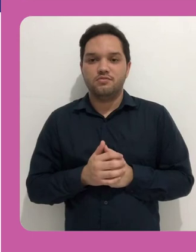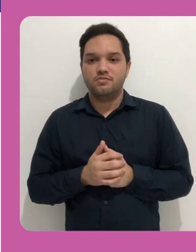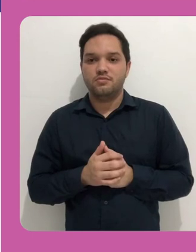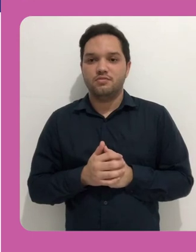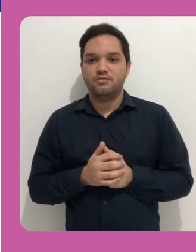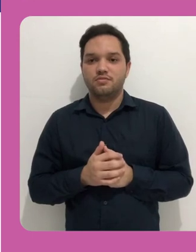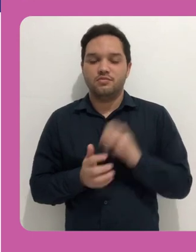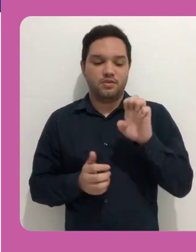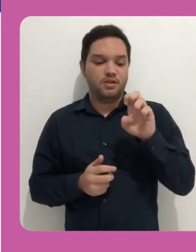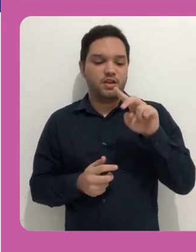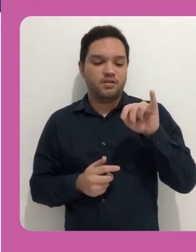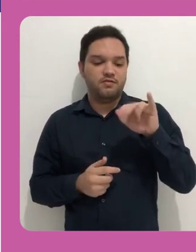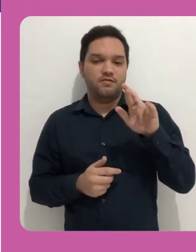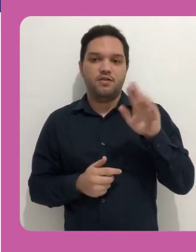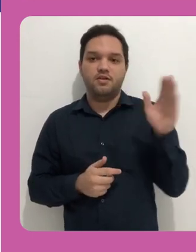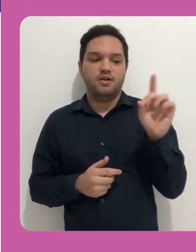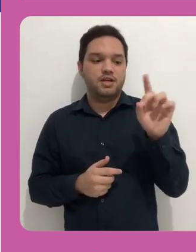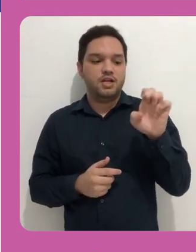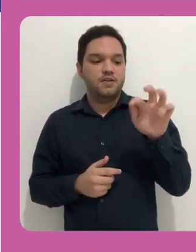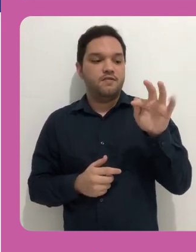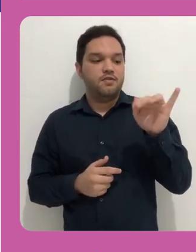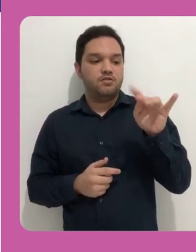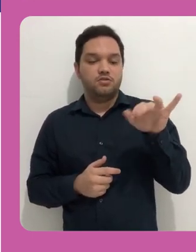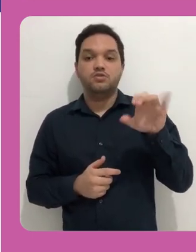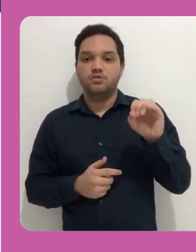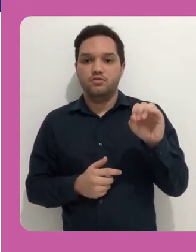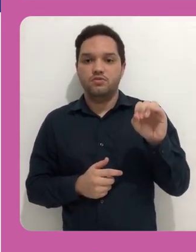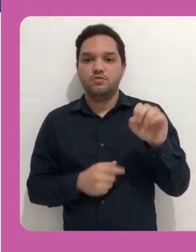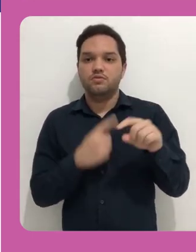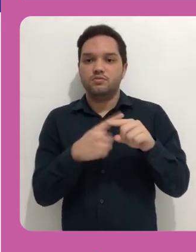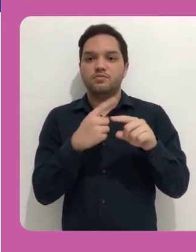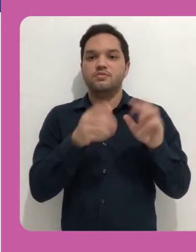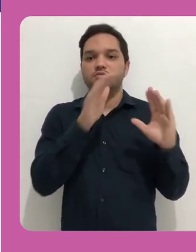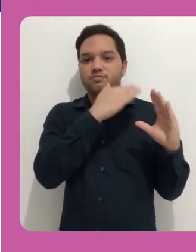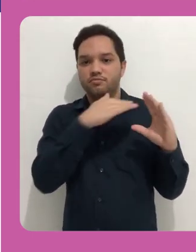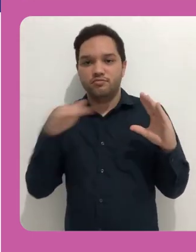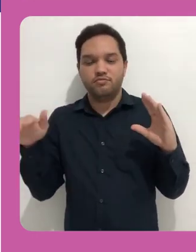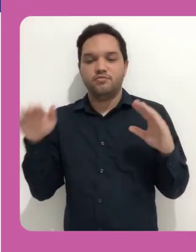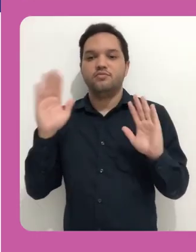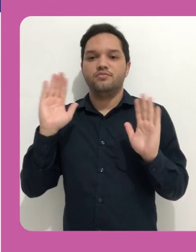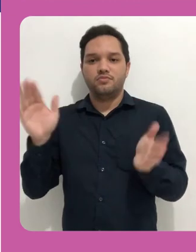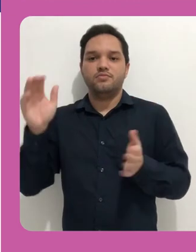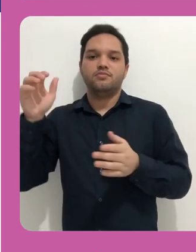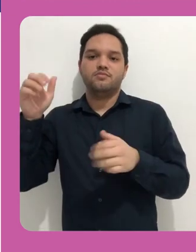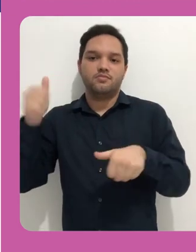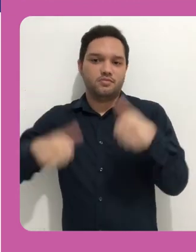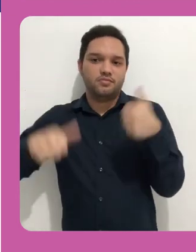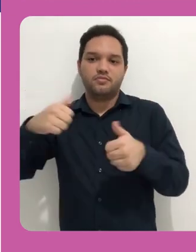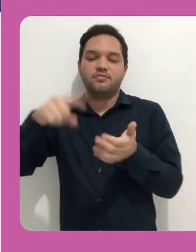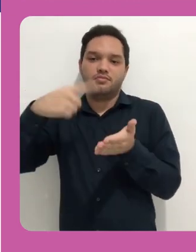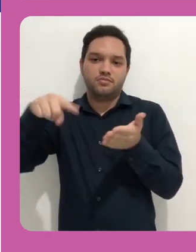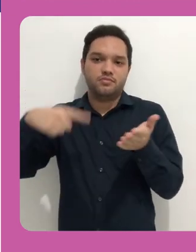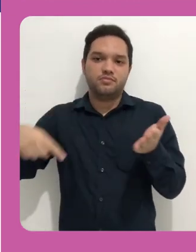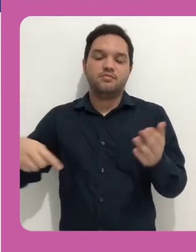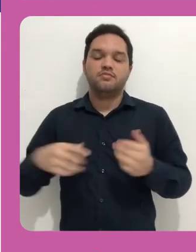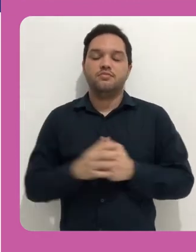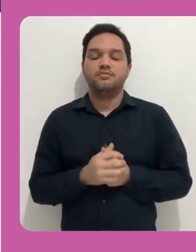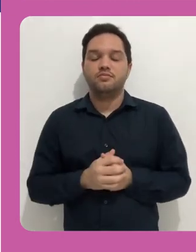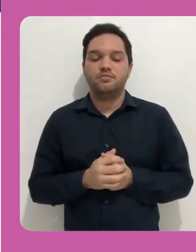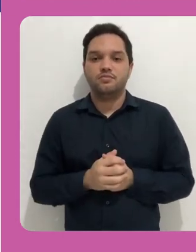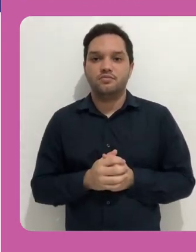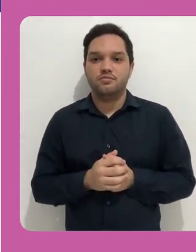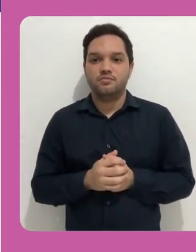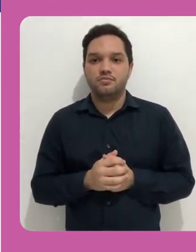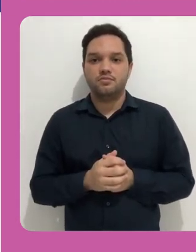botão o enviar em definitivo a tarefa. Certo? Isso já foi enviado para avaliação. Assim que eu clico ali, eu já